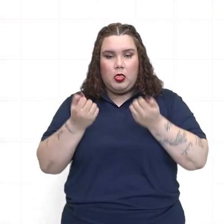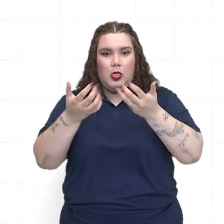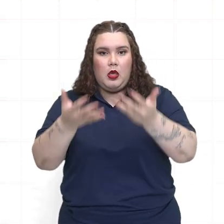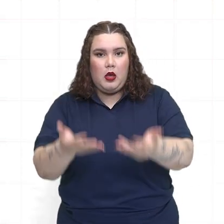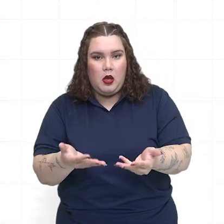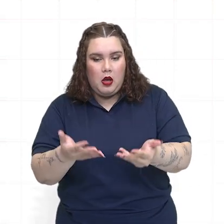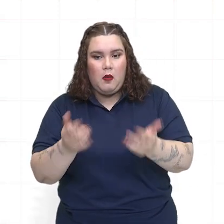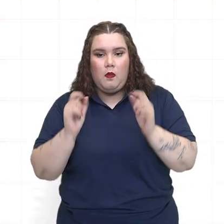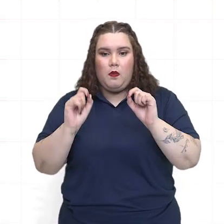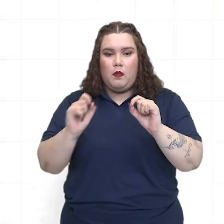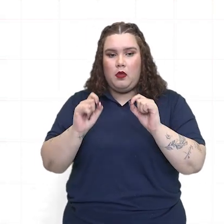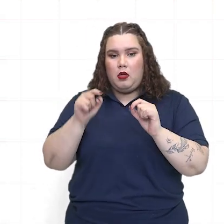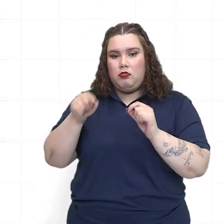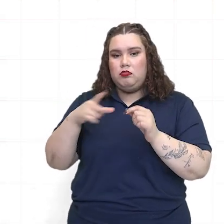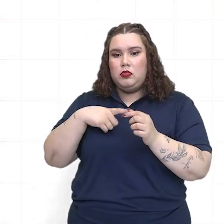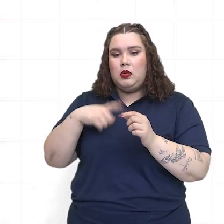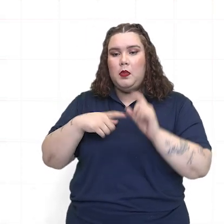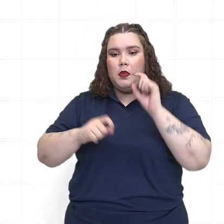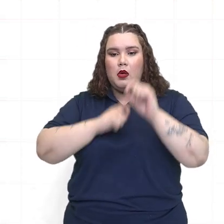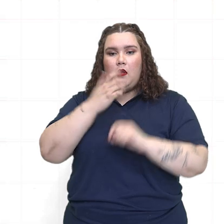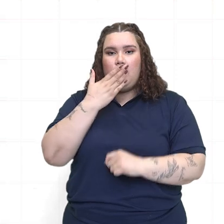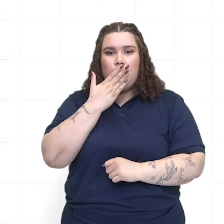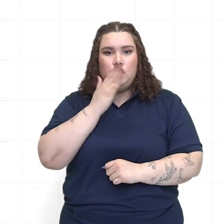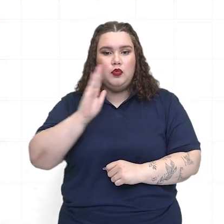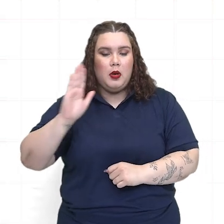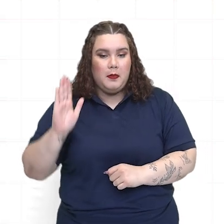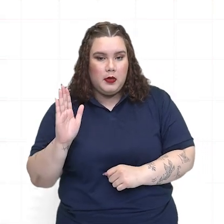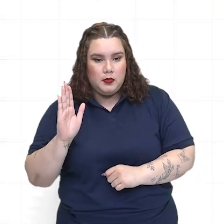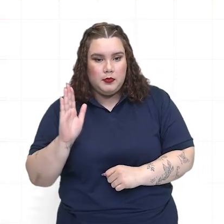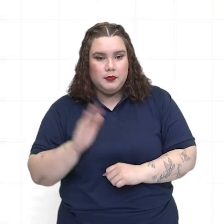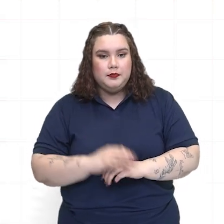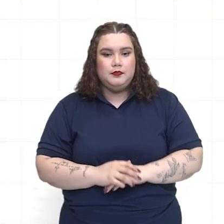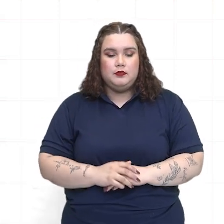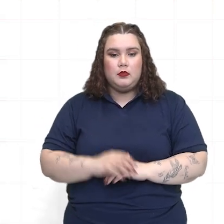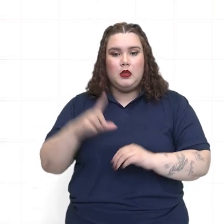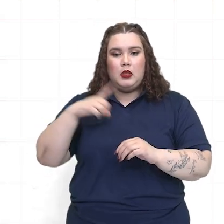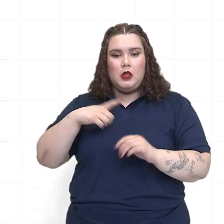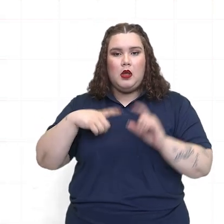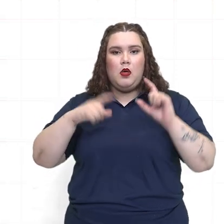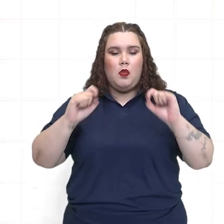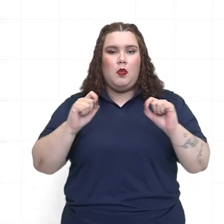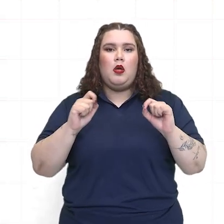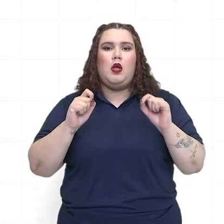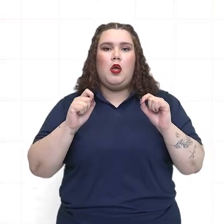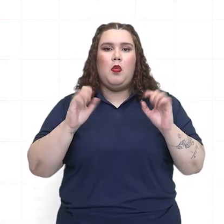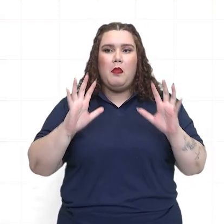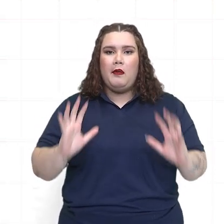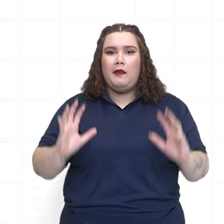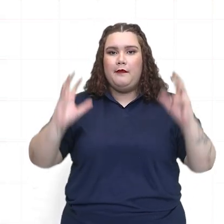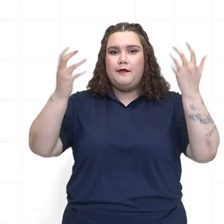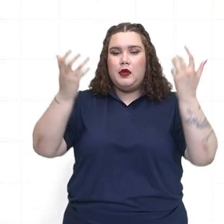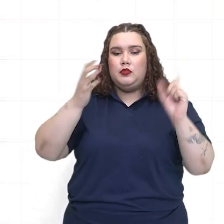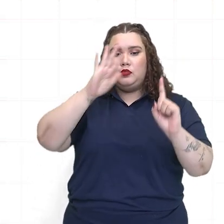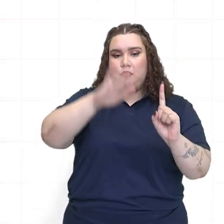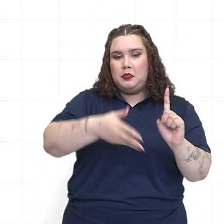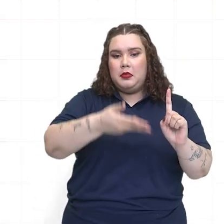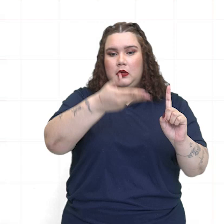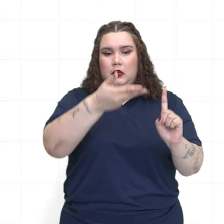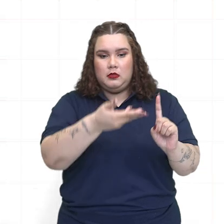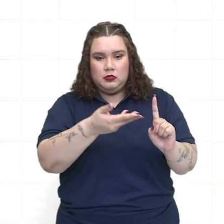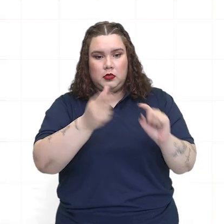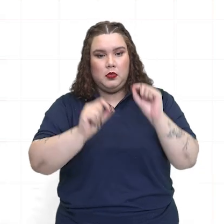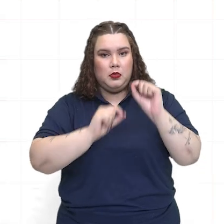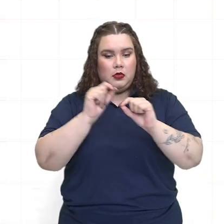era formalizada por meio de um juramento realizado durante a cerimônia de homenagem,